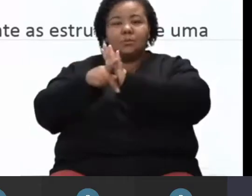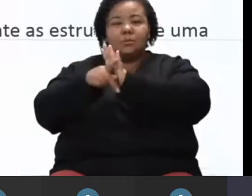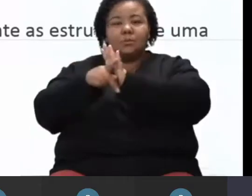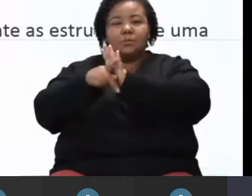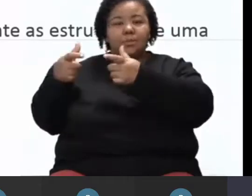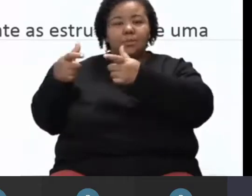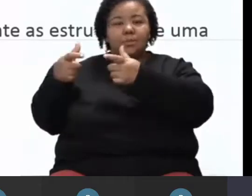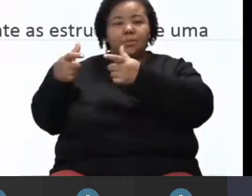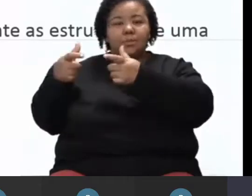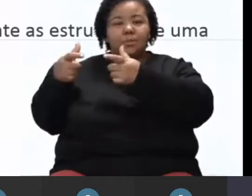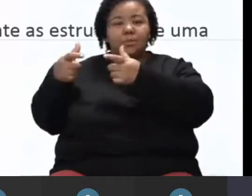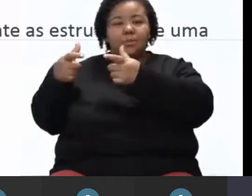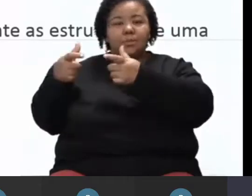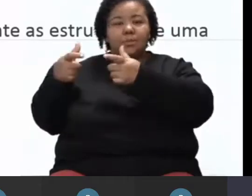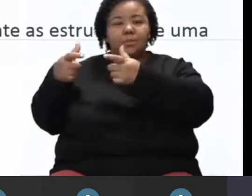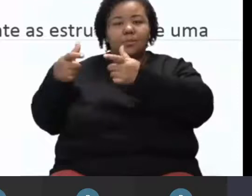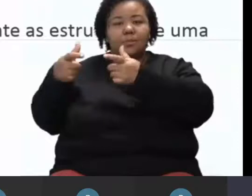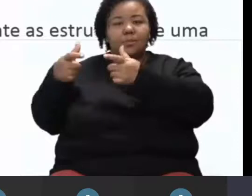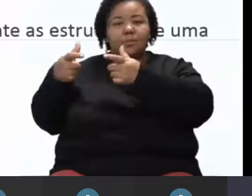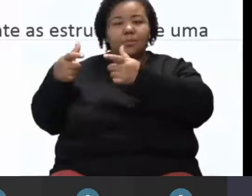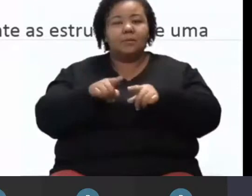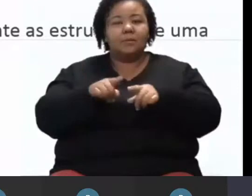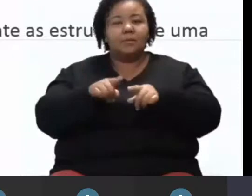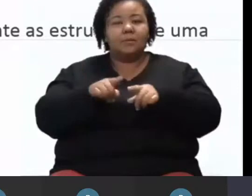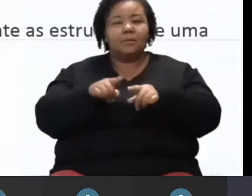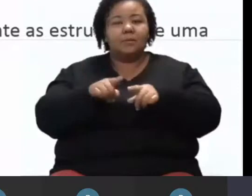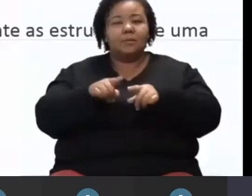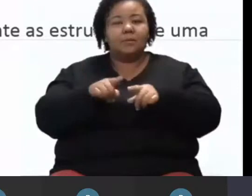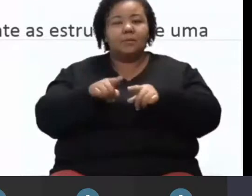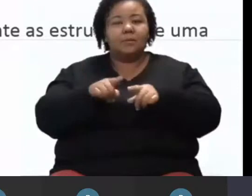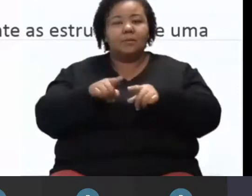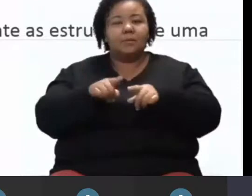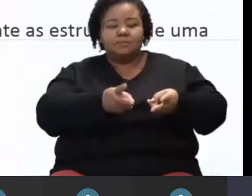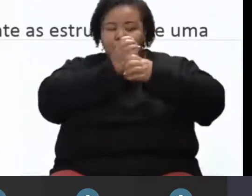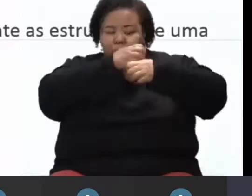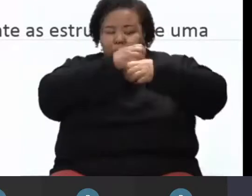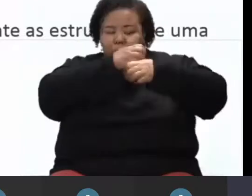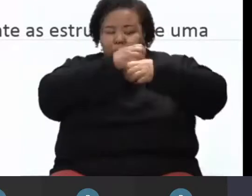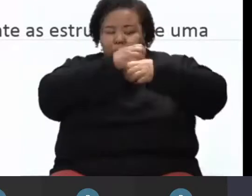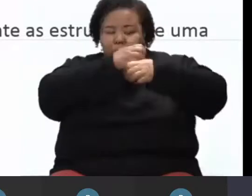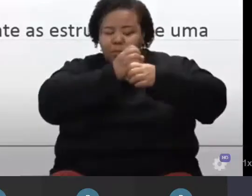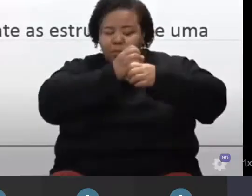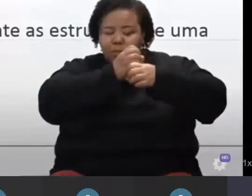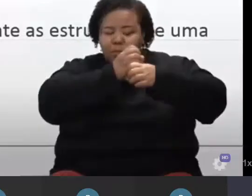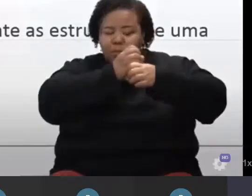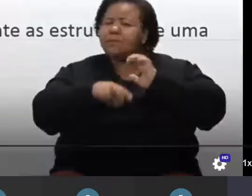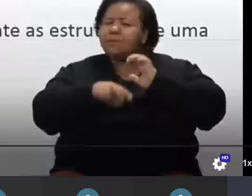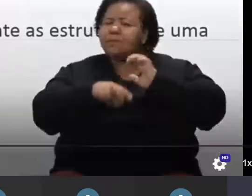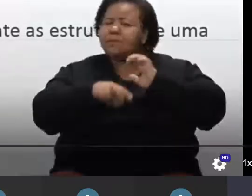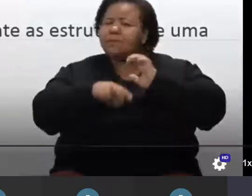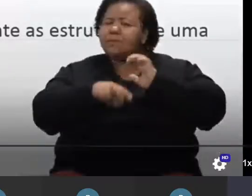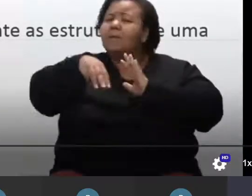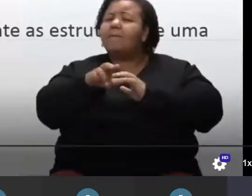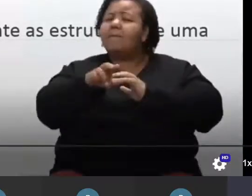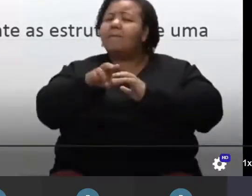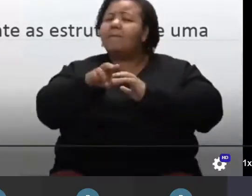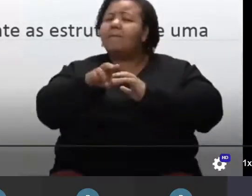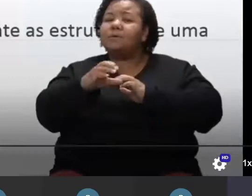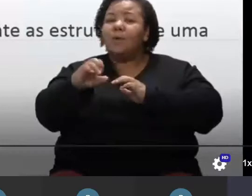E nessa aula também iremos identificar macroscopicamente. O que seria macroscopicamente? São